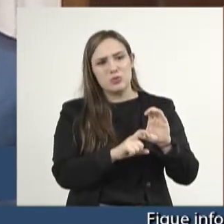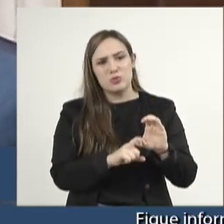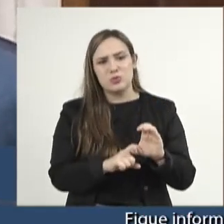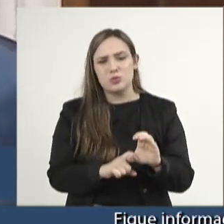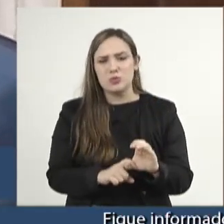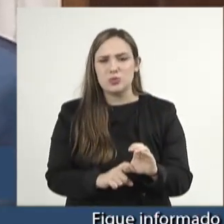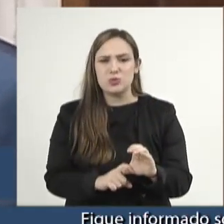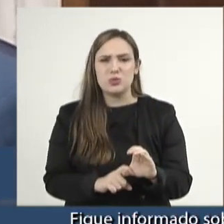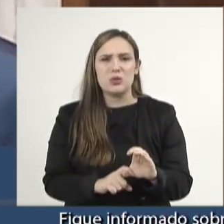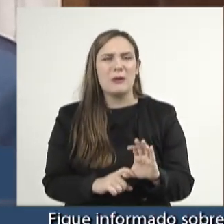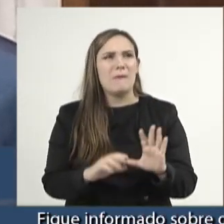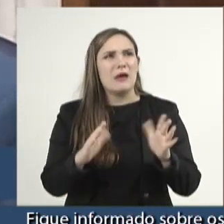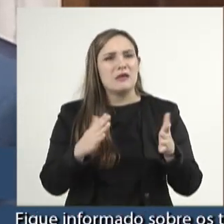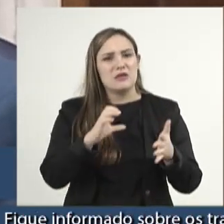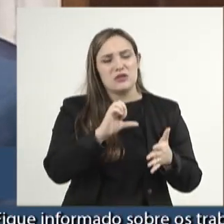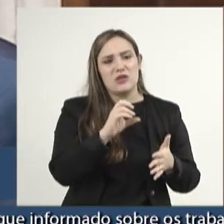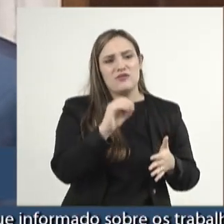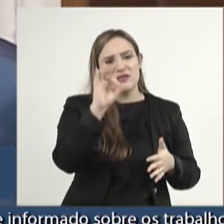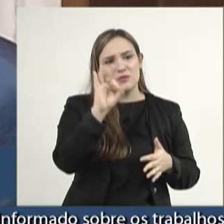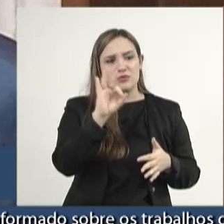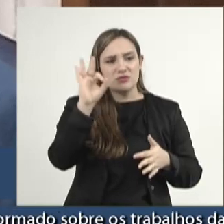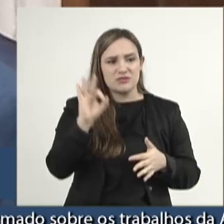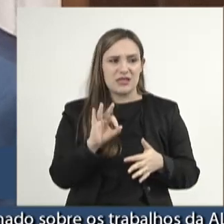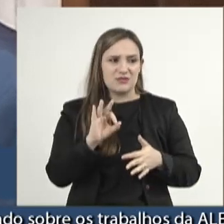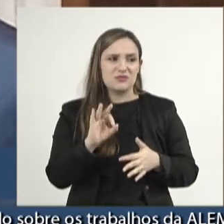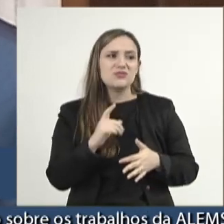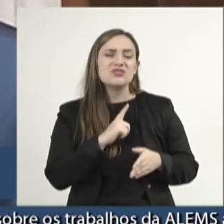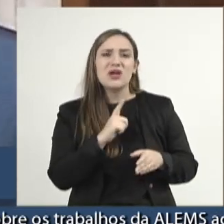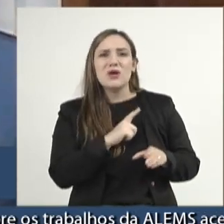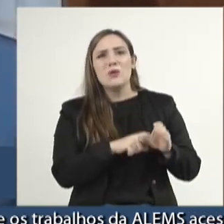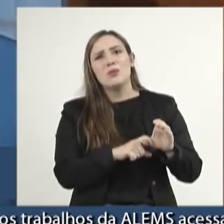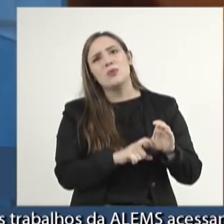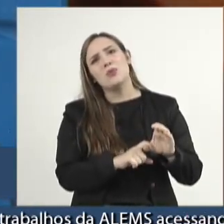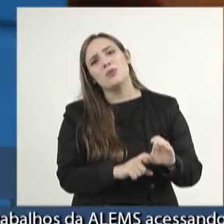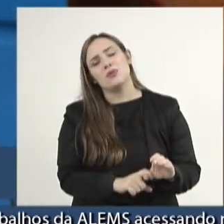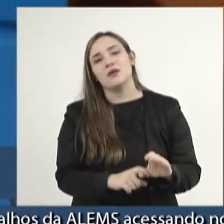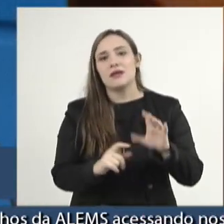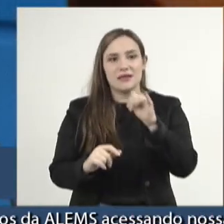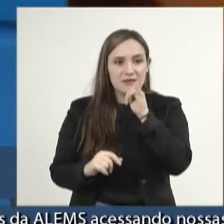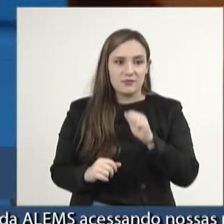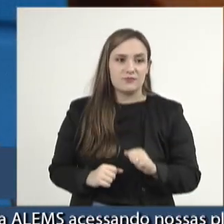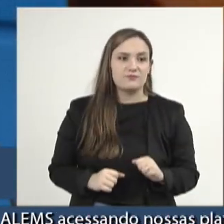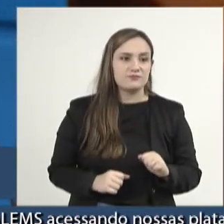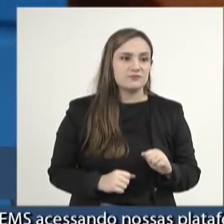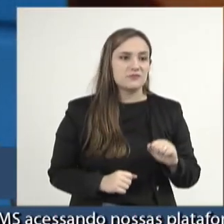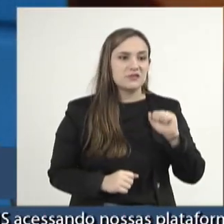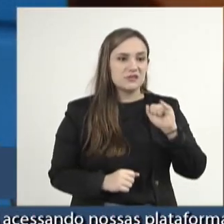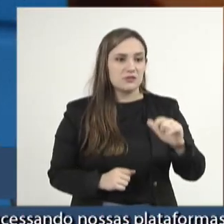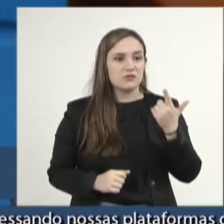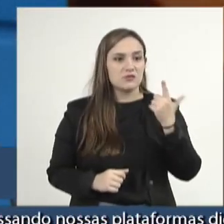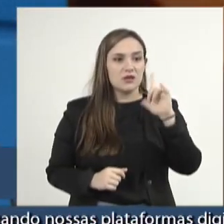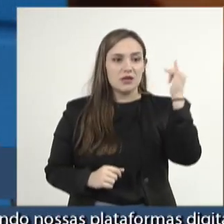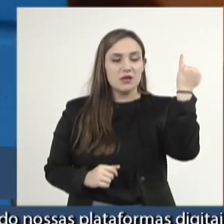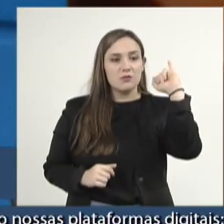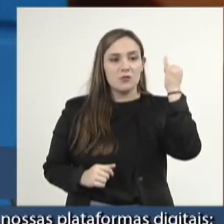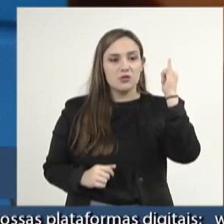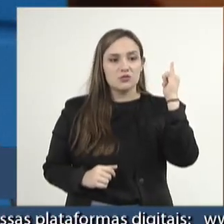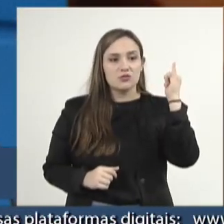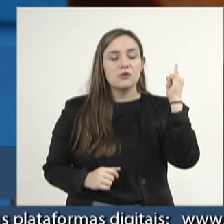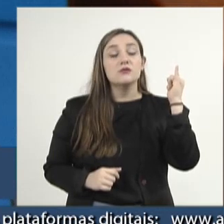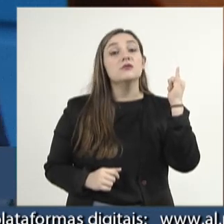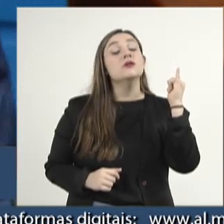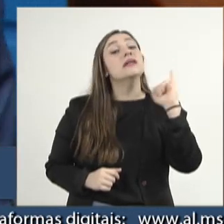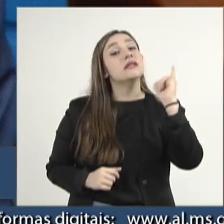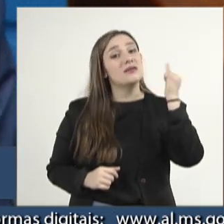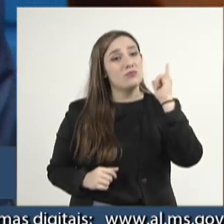de cerca de 90%. O que é isso? Para cada R$1 arrecadado pelo governo do Estado, nós